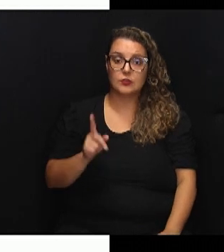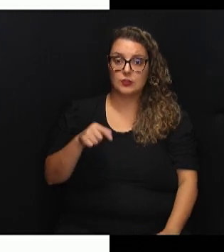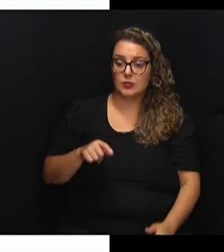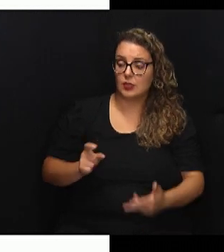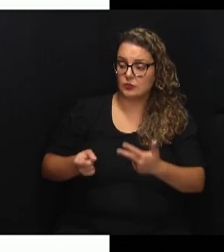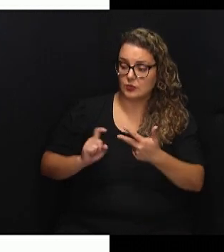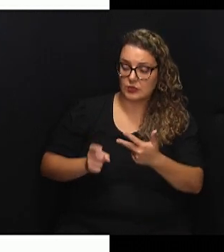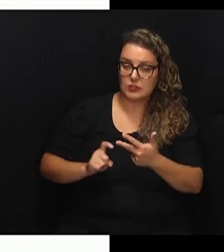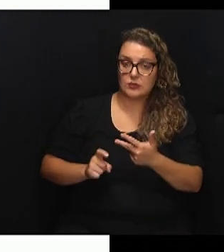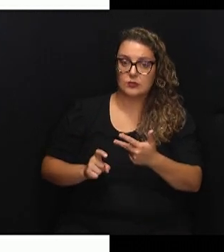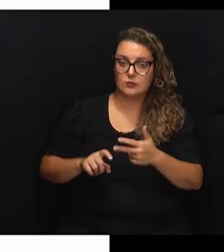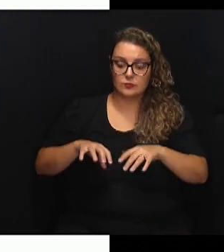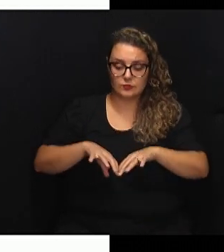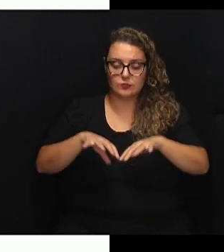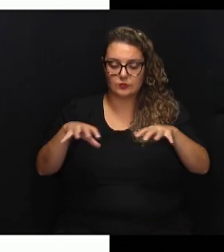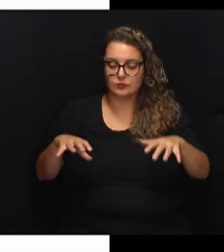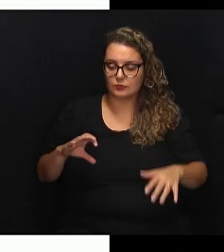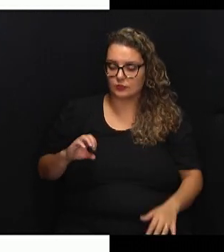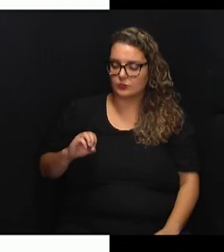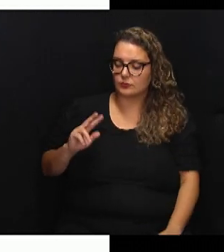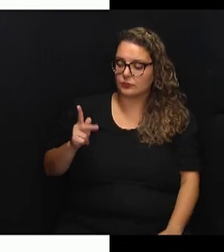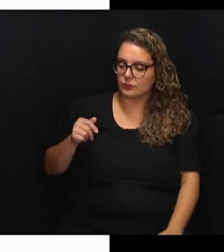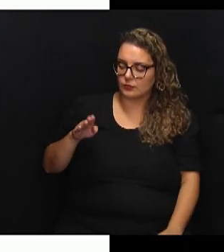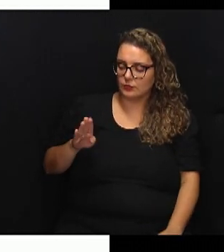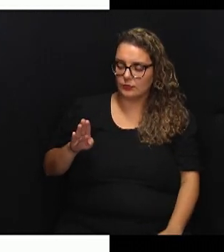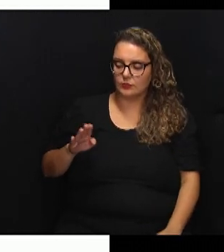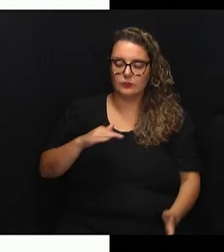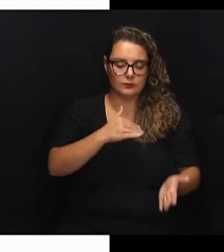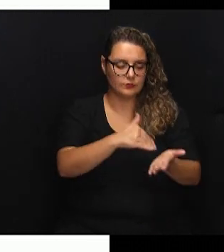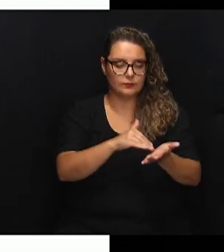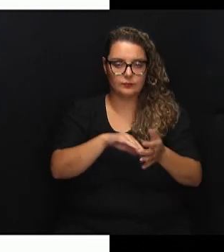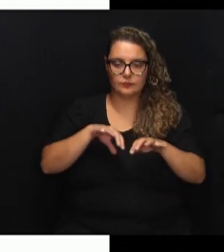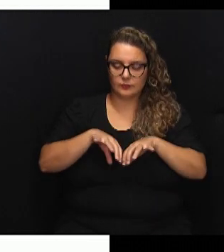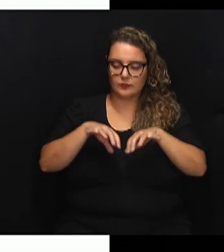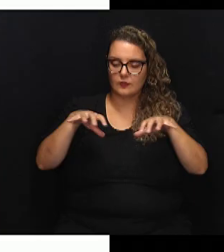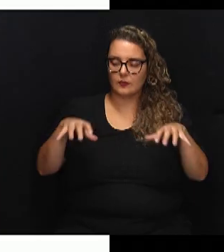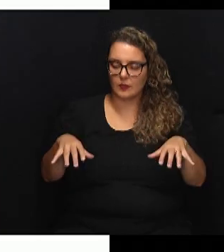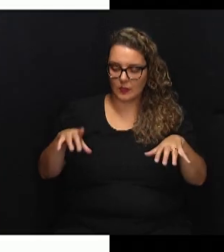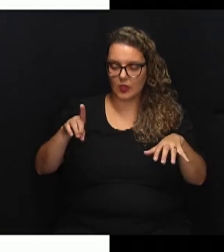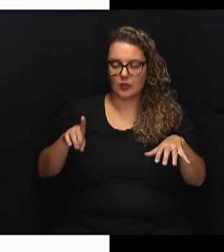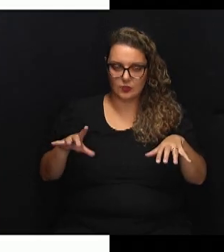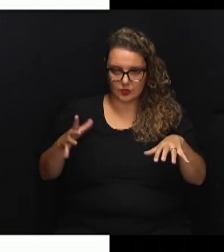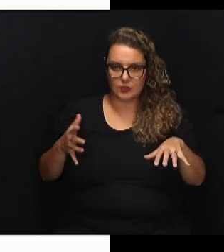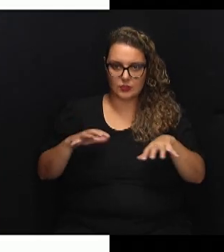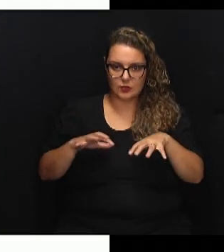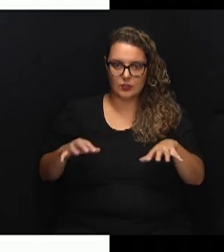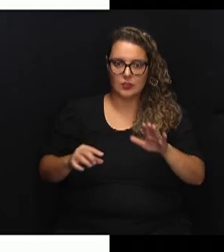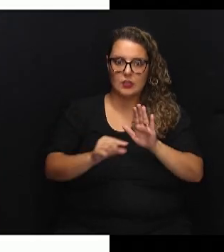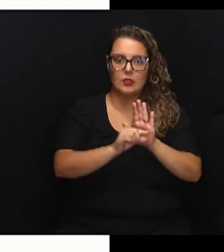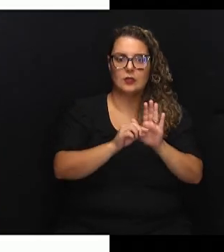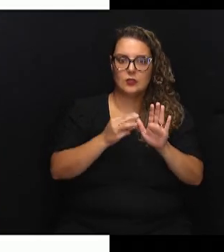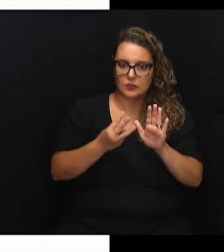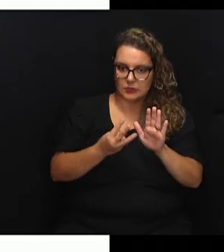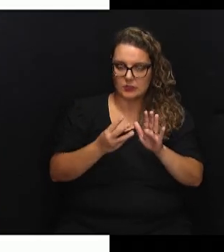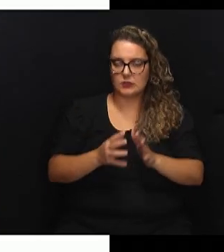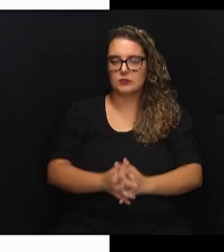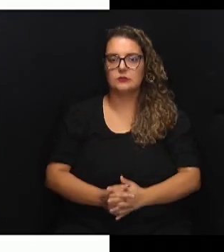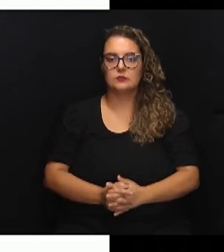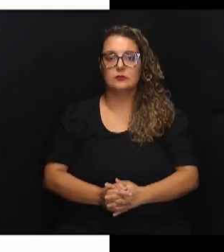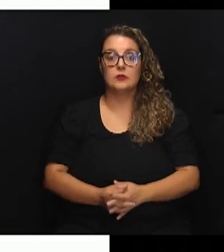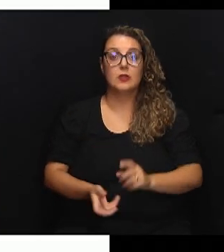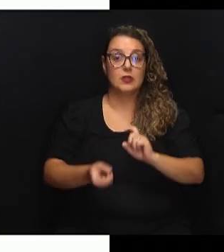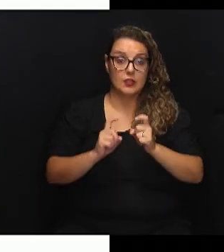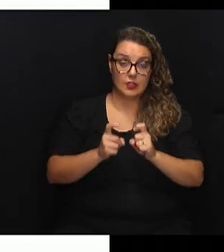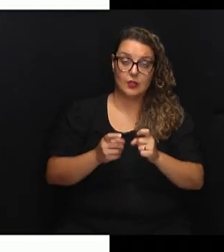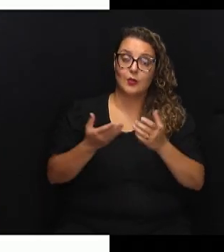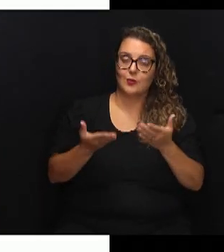que separa aí a posição de secretário e de diretor da Coab, é o item 3 da pauta. E a reunião